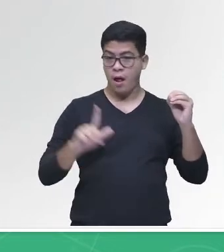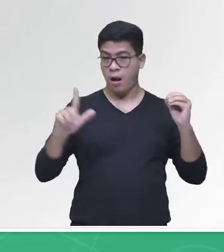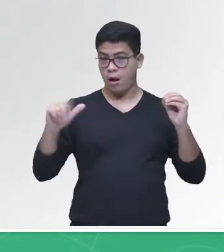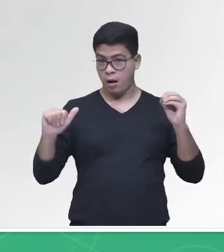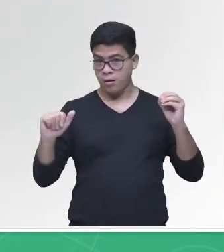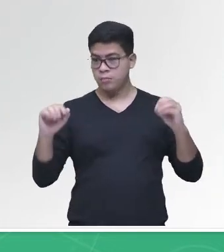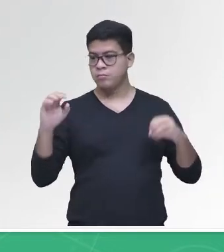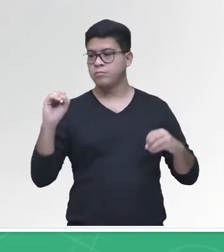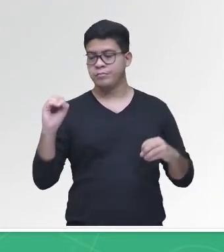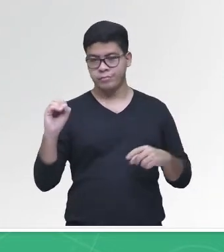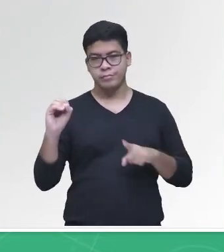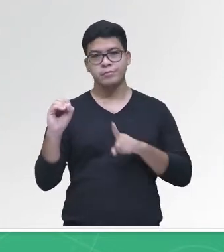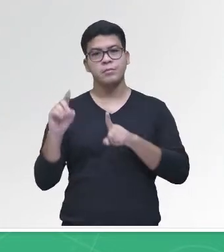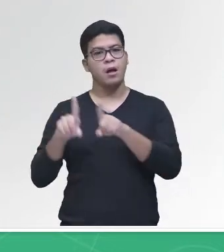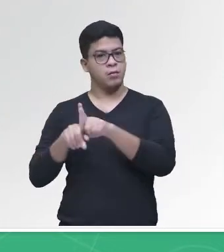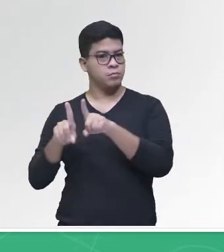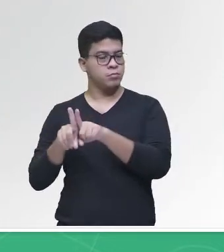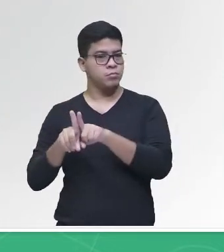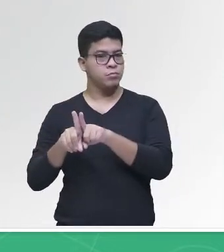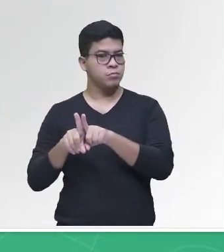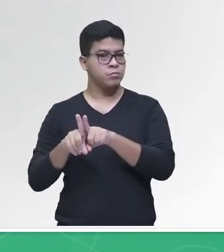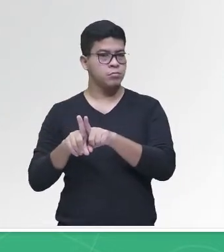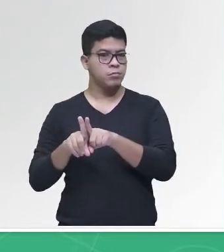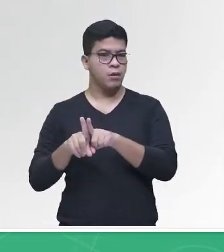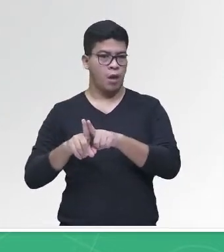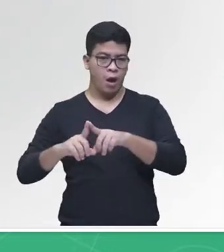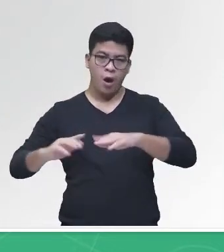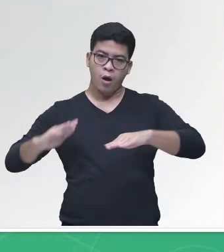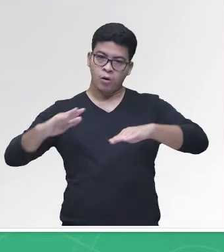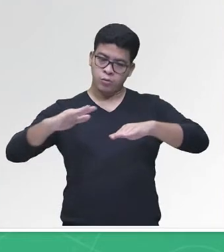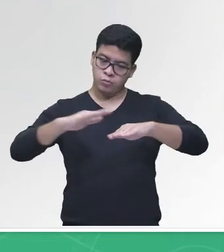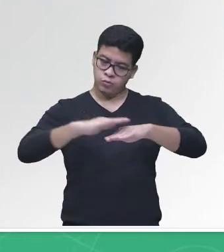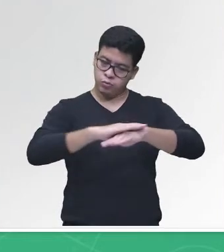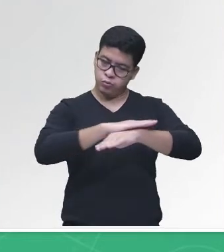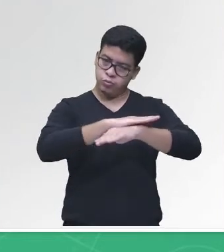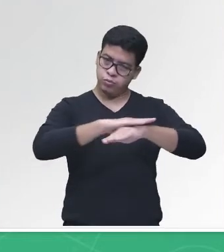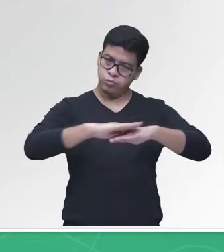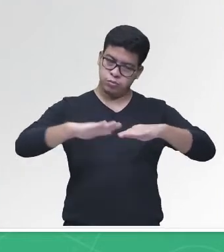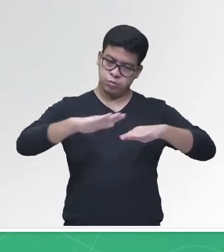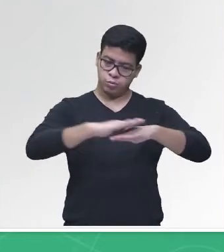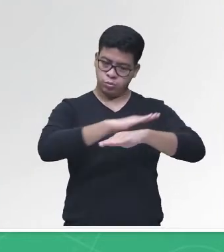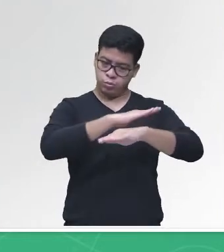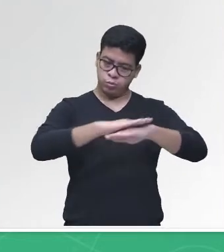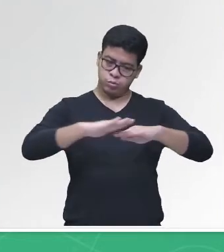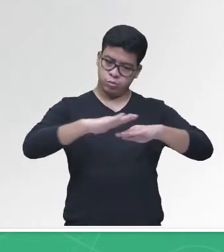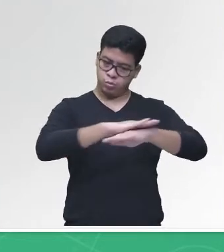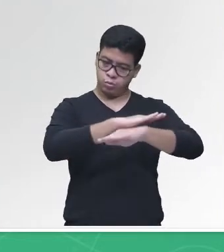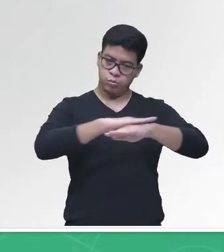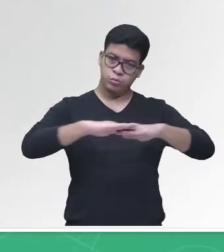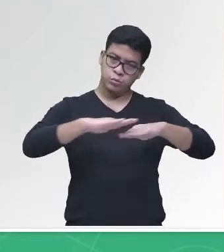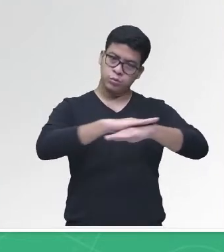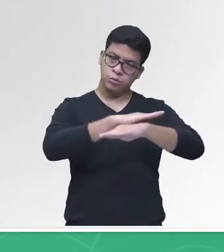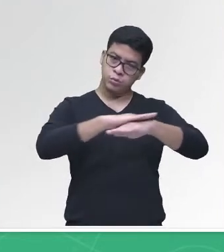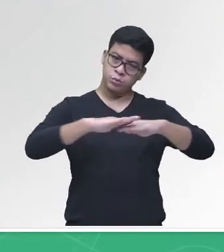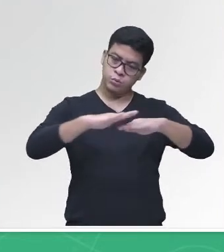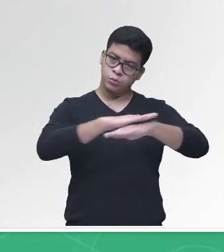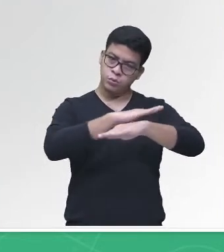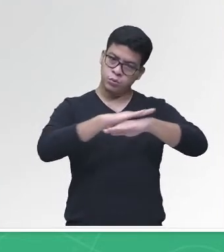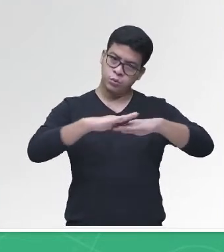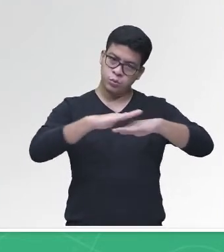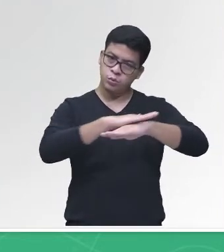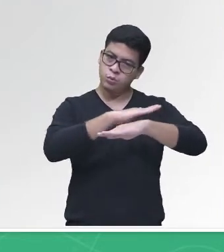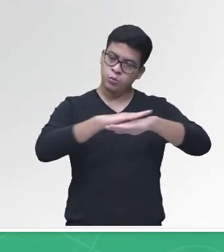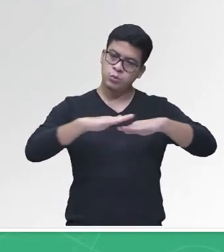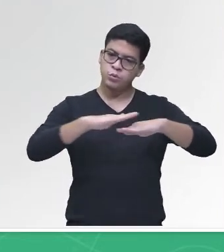número de elétrons. Os 2 aqui. Aí eu peguei o vidro, peguei a lã e